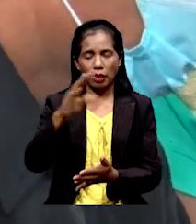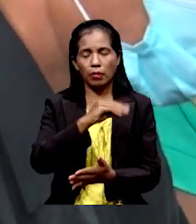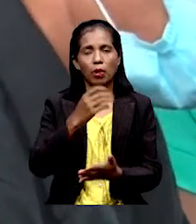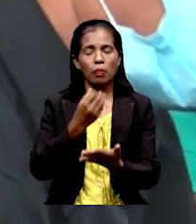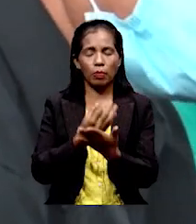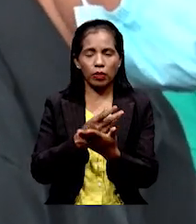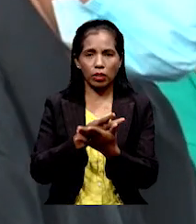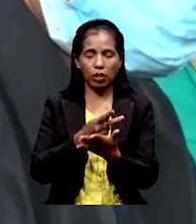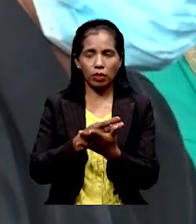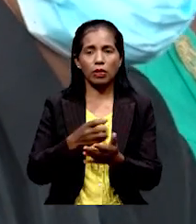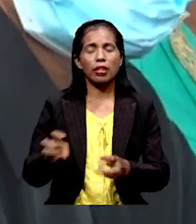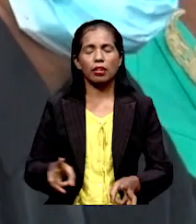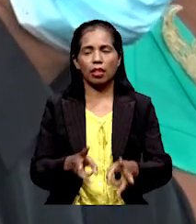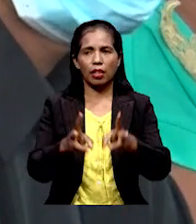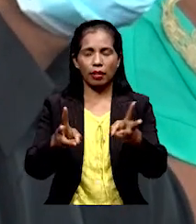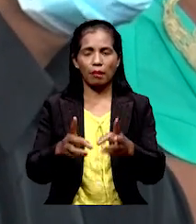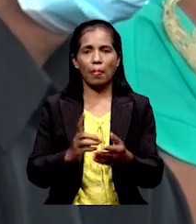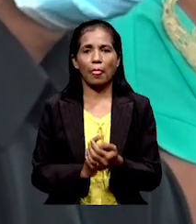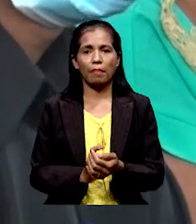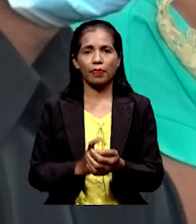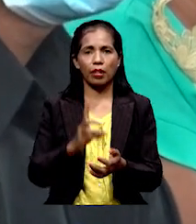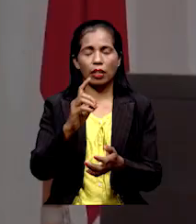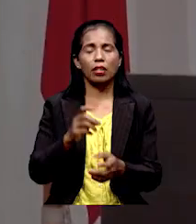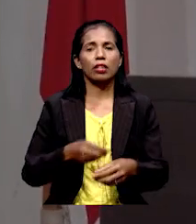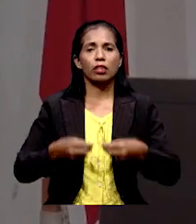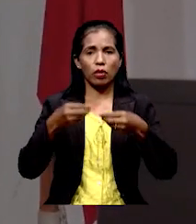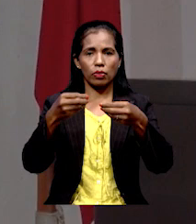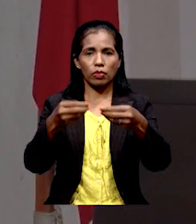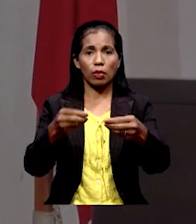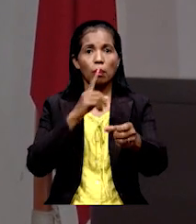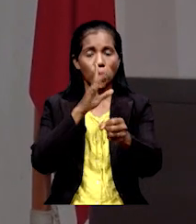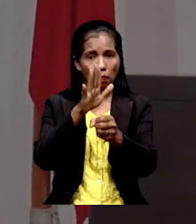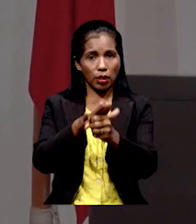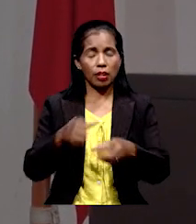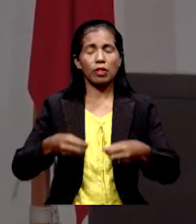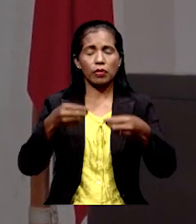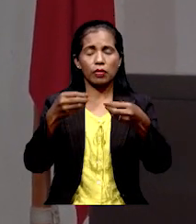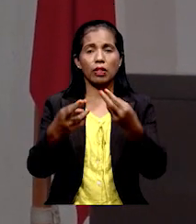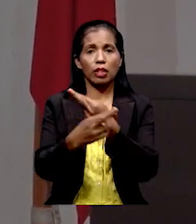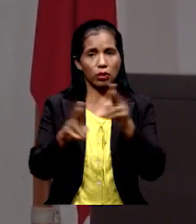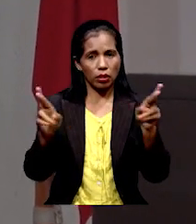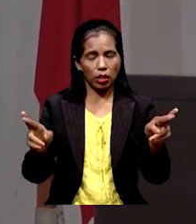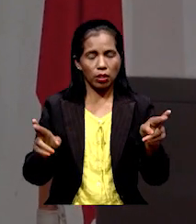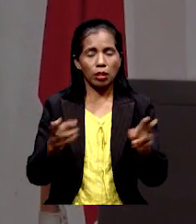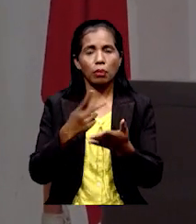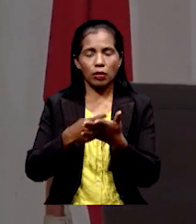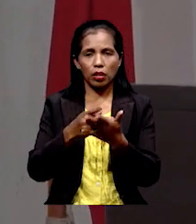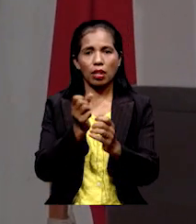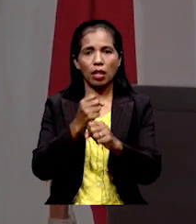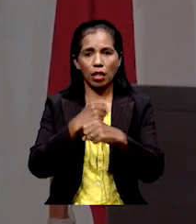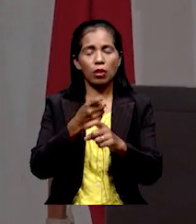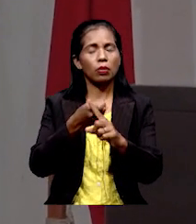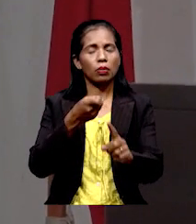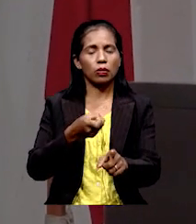empréstimo. De Olino dos Santos promete se fosse resultado processo auditoria ba projeto Hirak Nebe, hala husi osan empréstimo